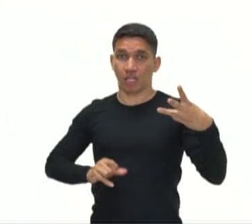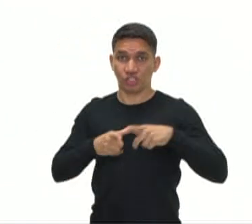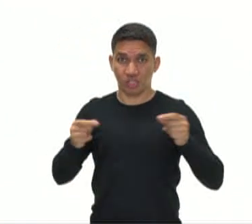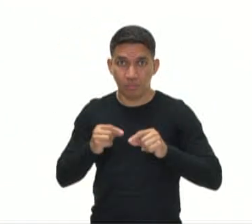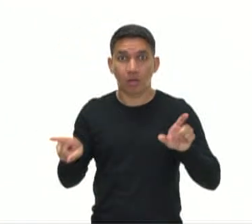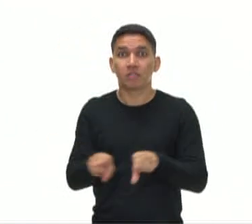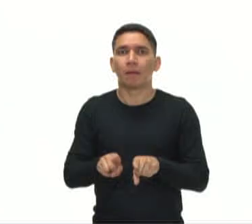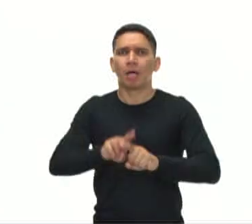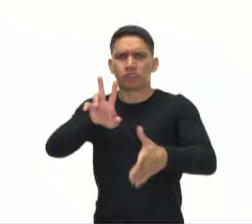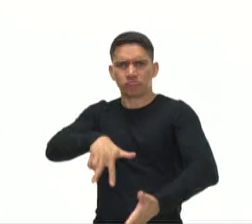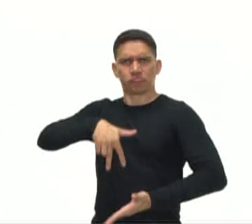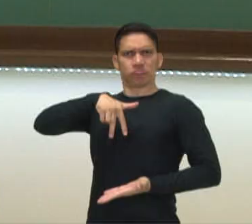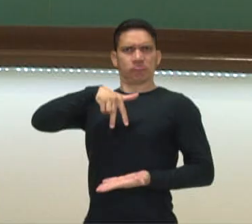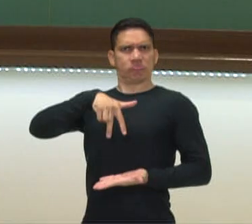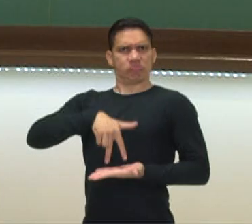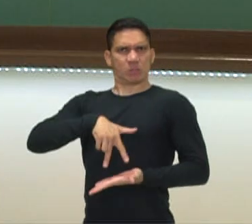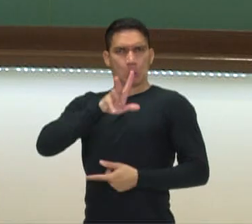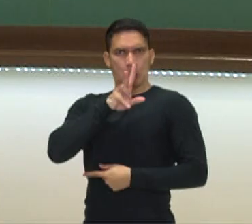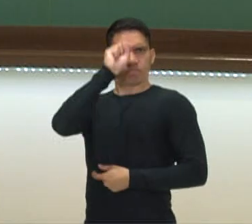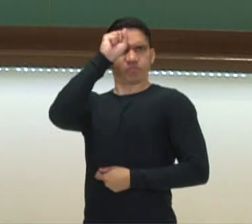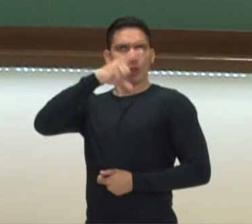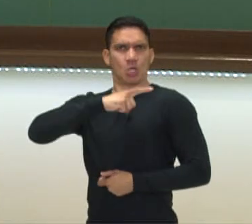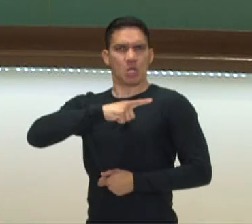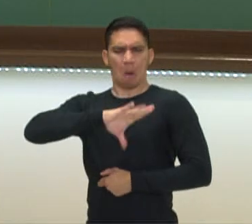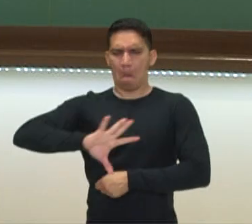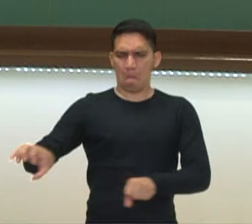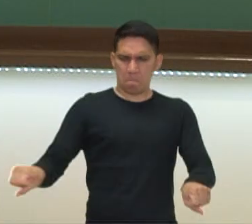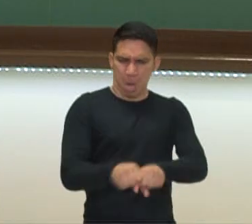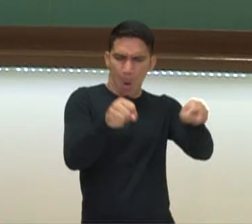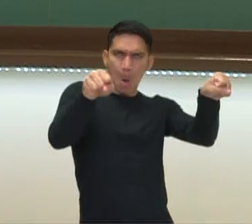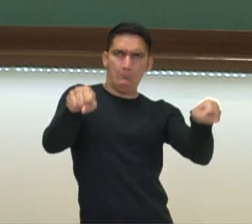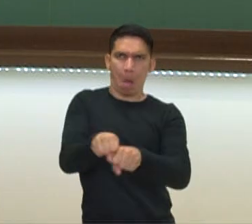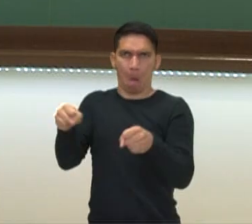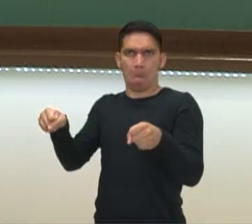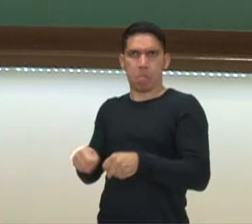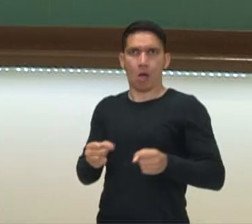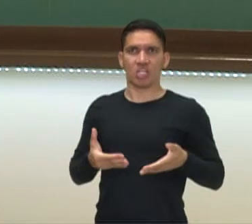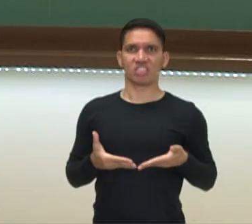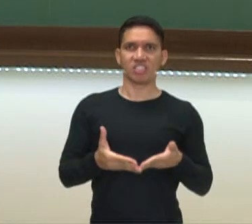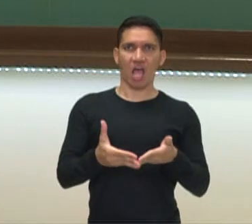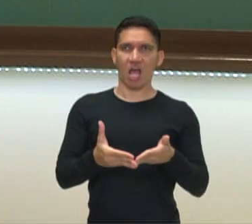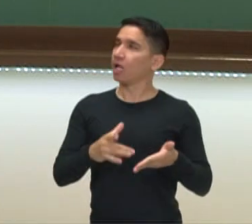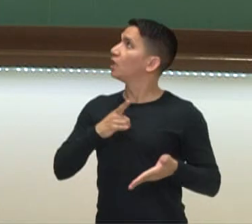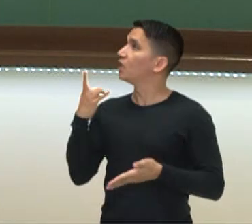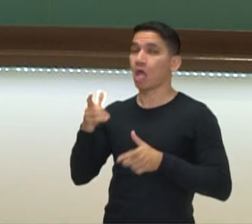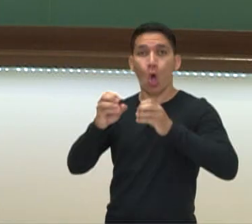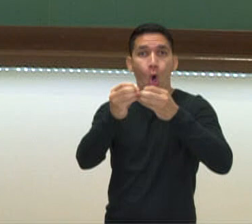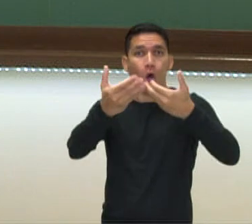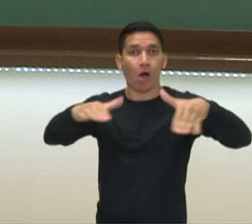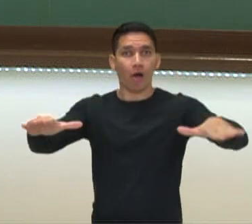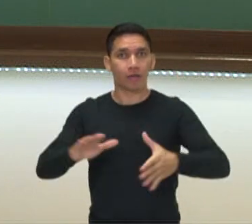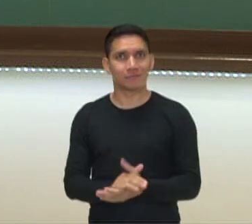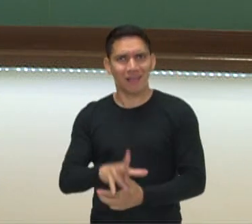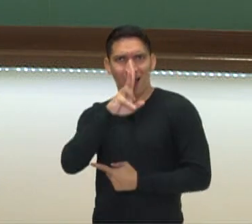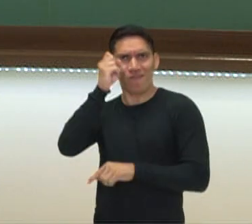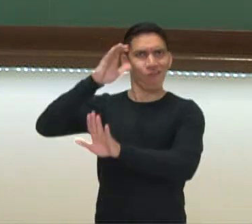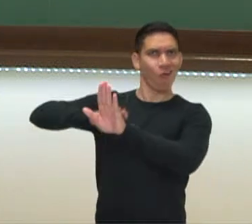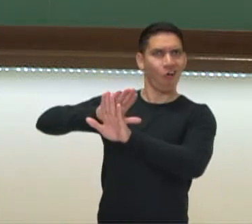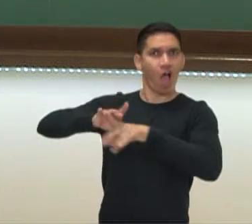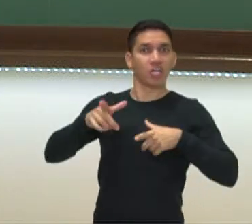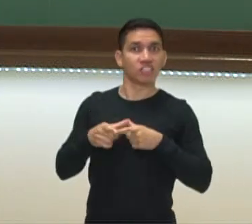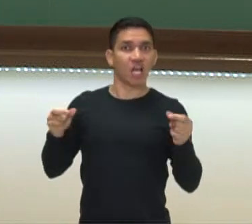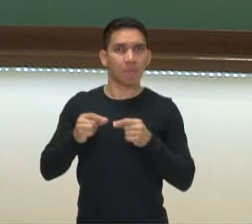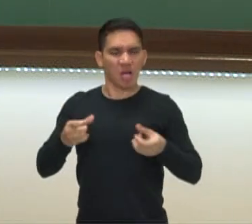um grande samurai poderoso destruindo navios no Oceano Pacífico. Então a força do